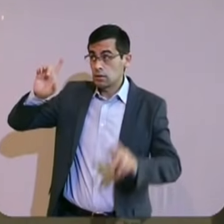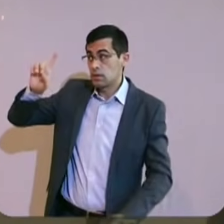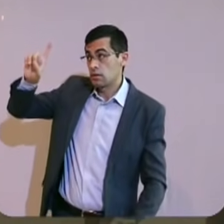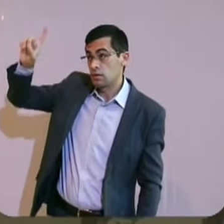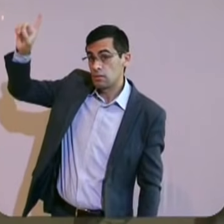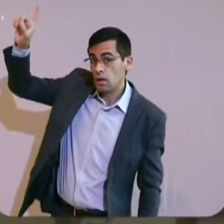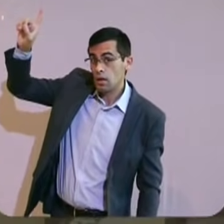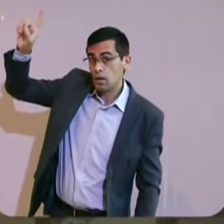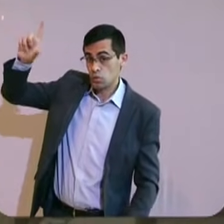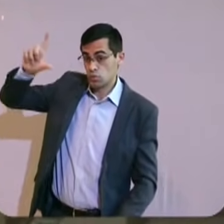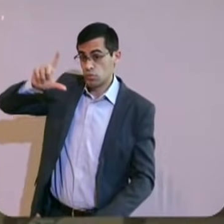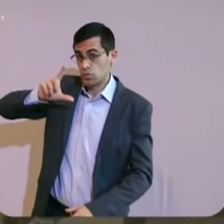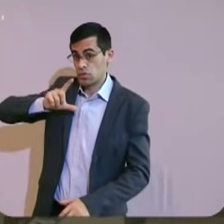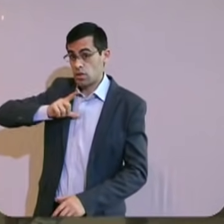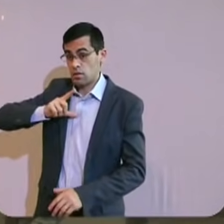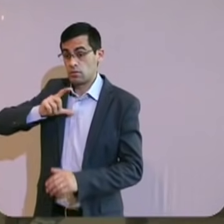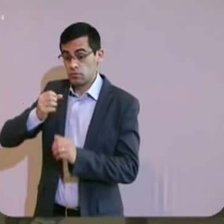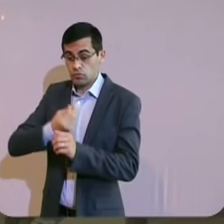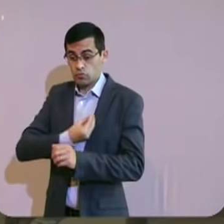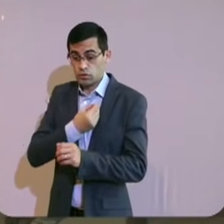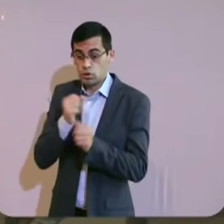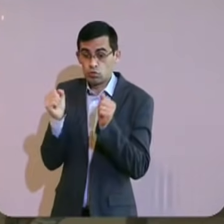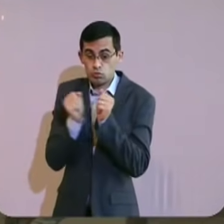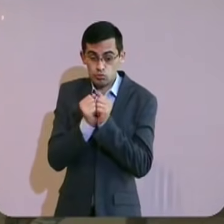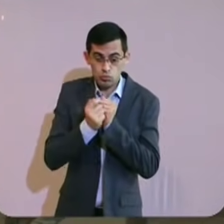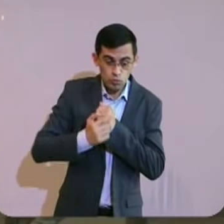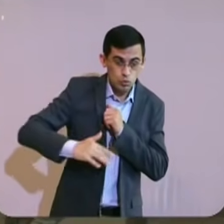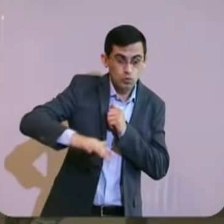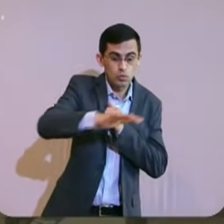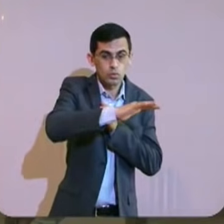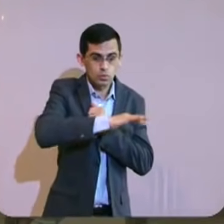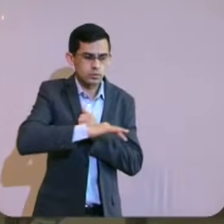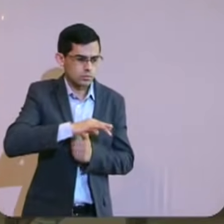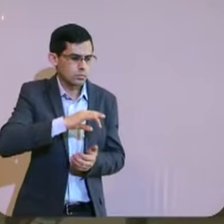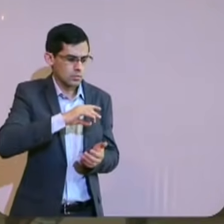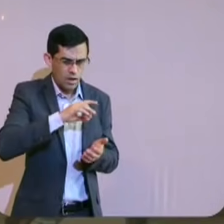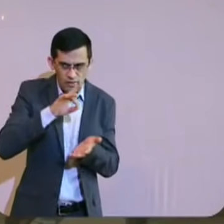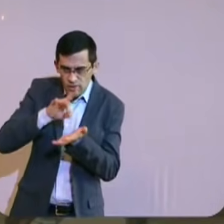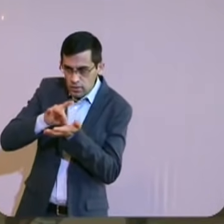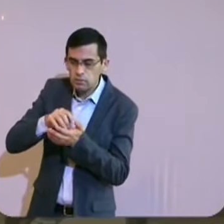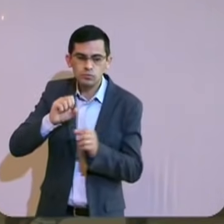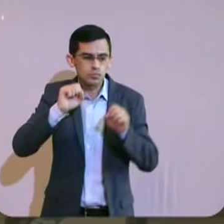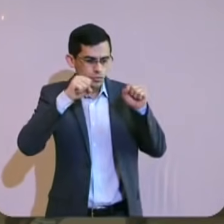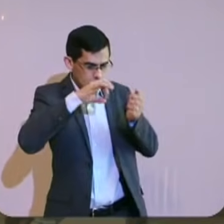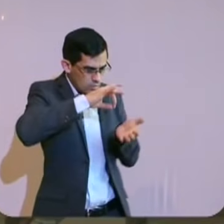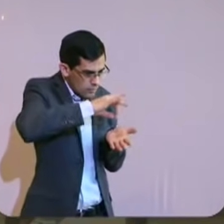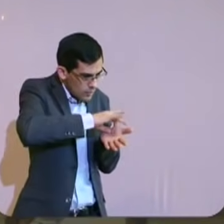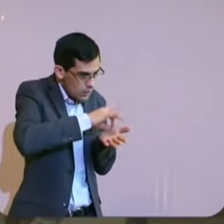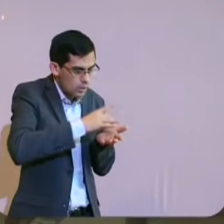Deus habita no meio da gente. É verdade? É verdade.